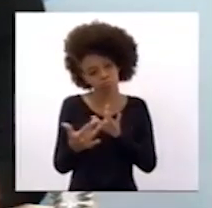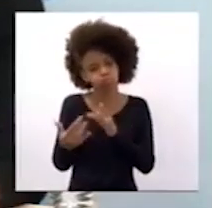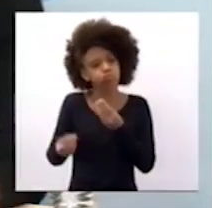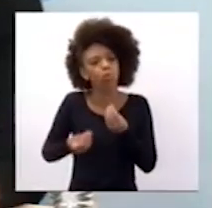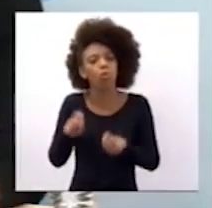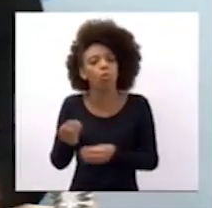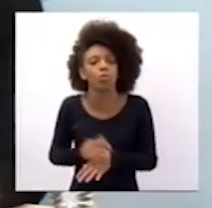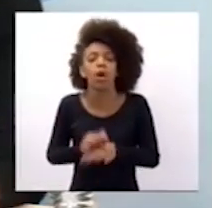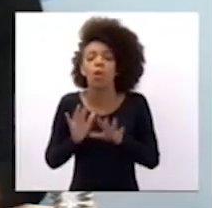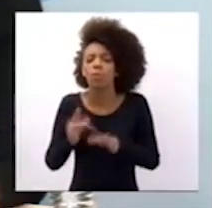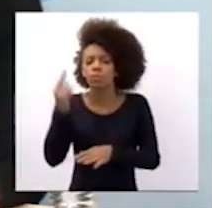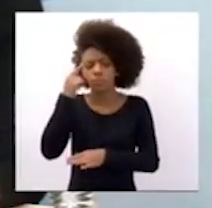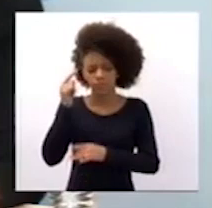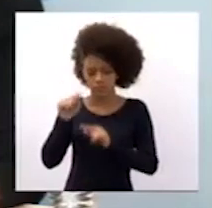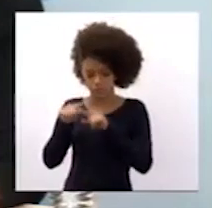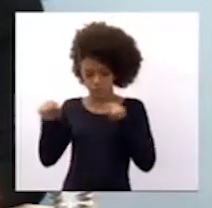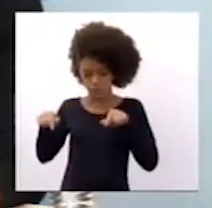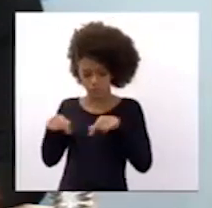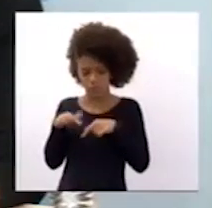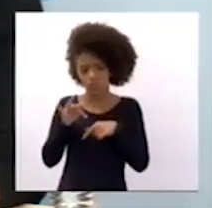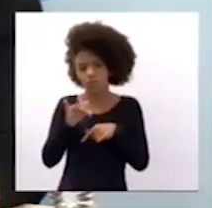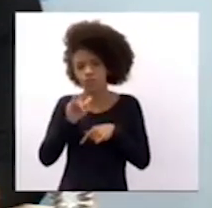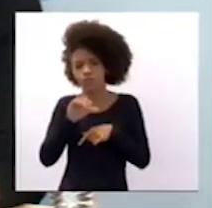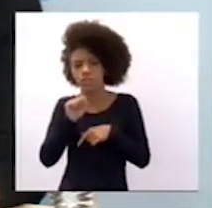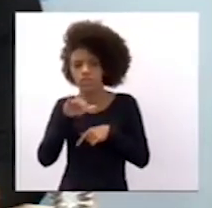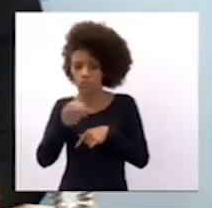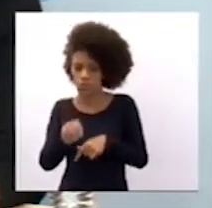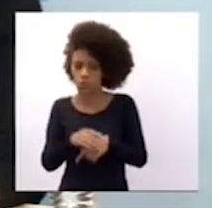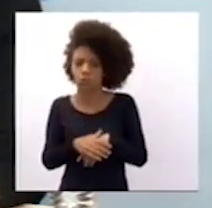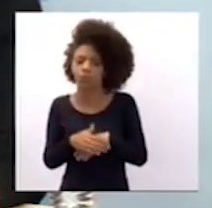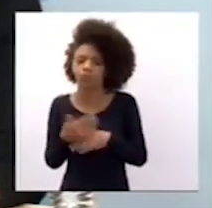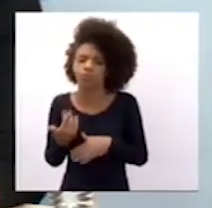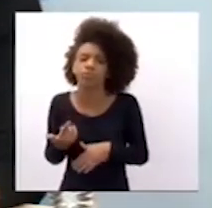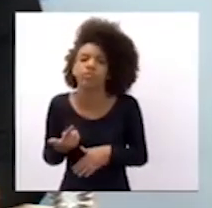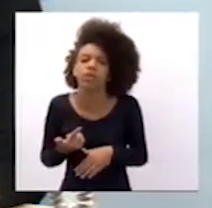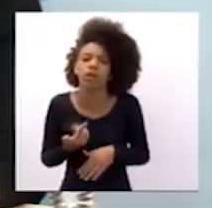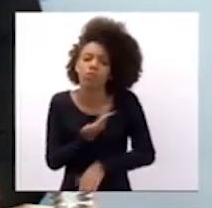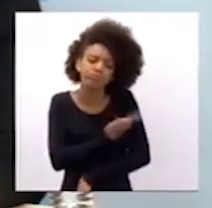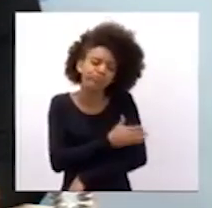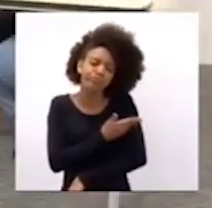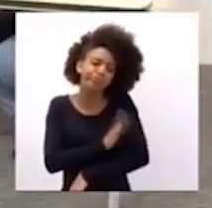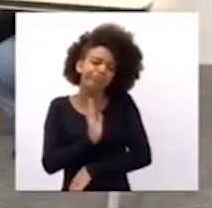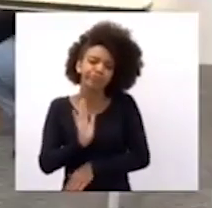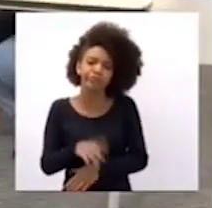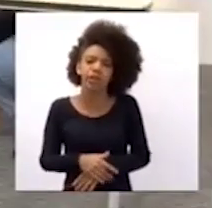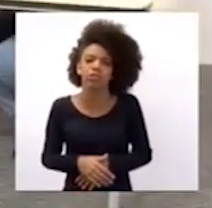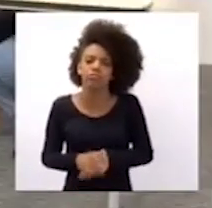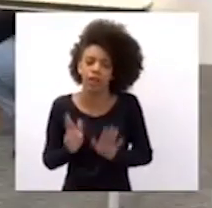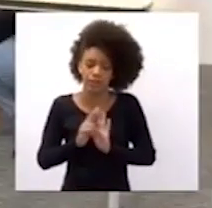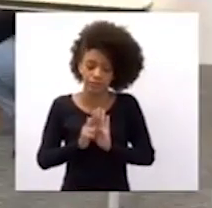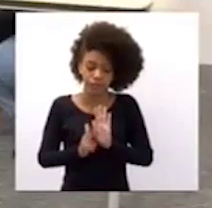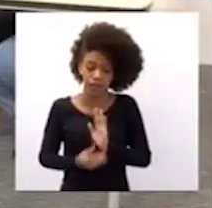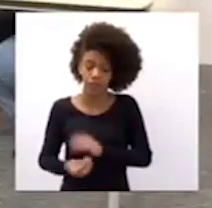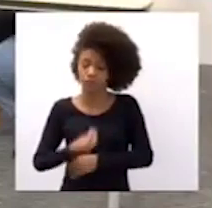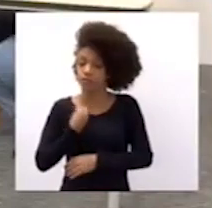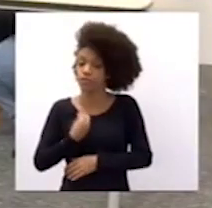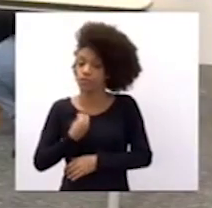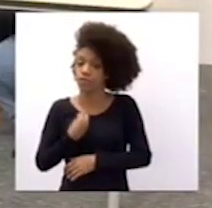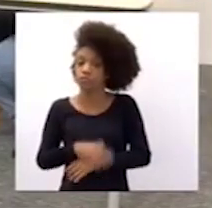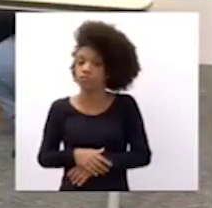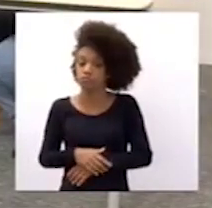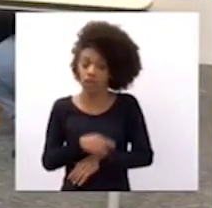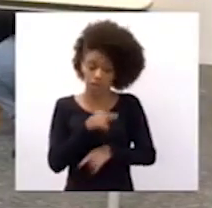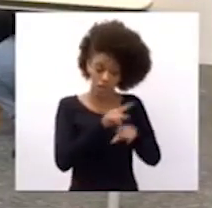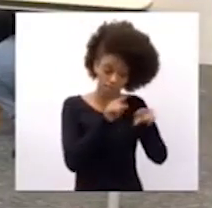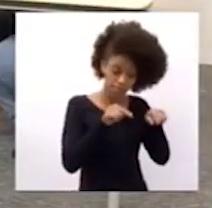gente pensa no espaço físico, é aquilo que a gente já está acostumado a fazer, que é o contrato pedagógico, as regras de convivência. Estou dentro da